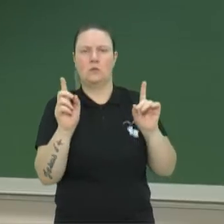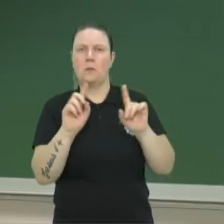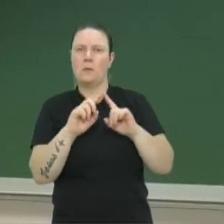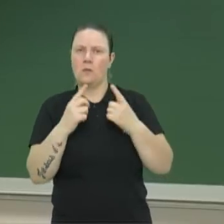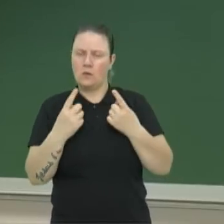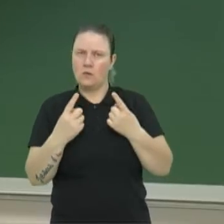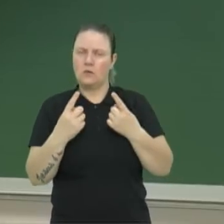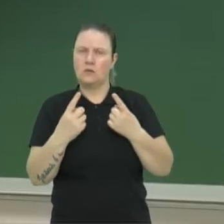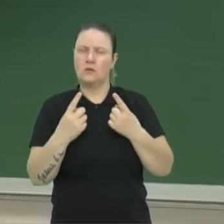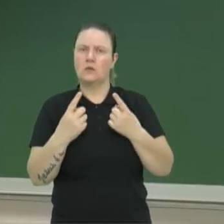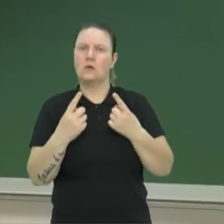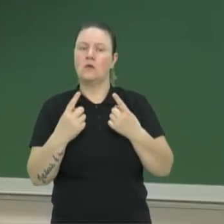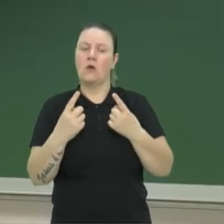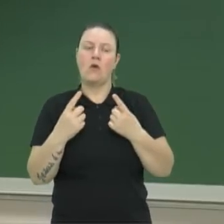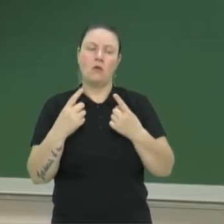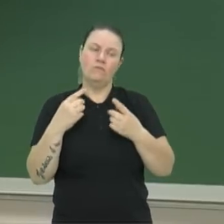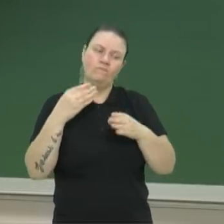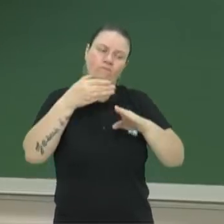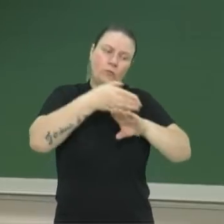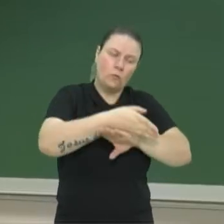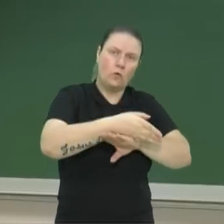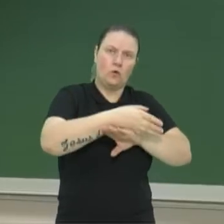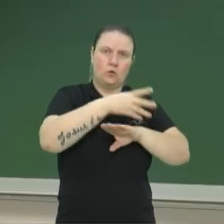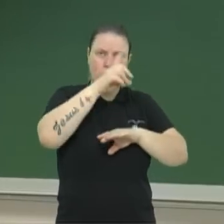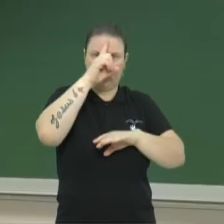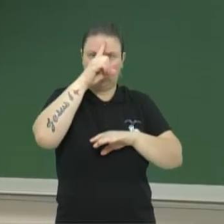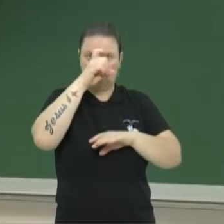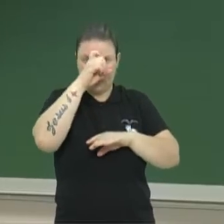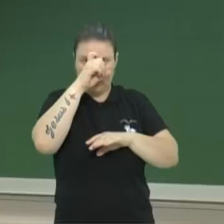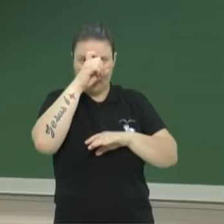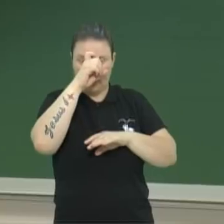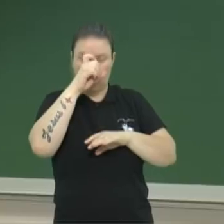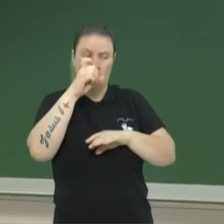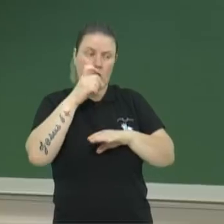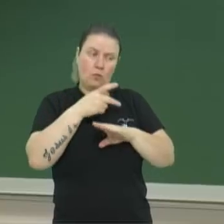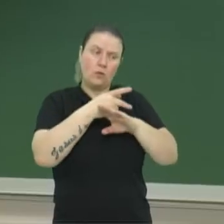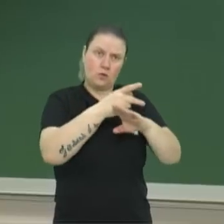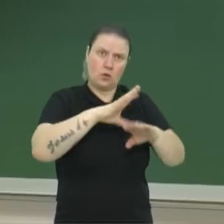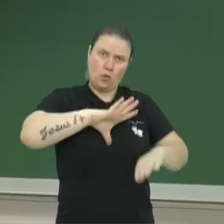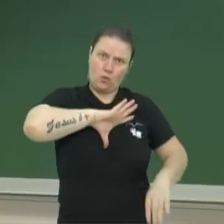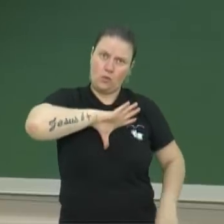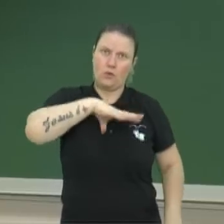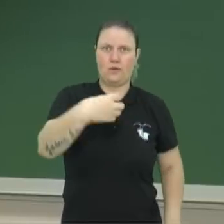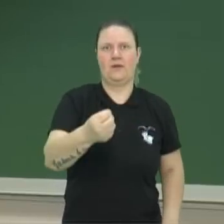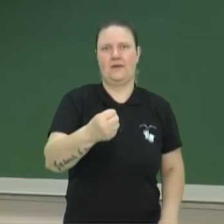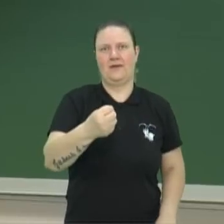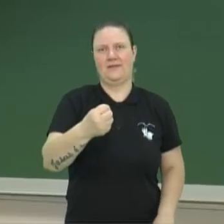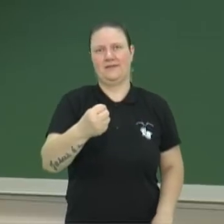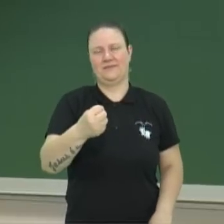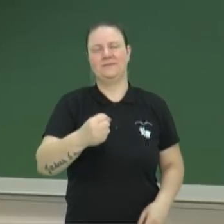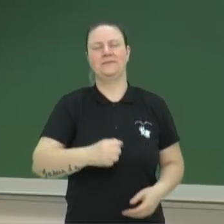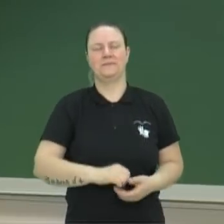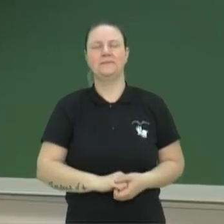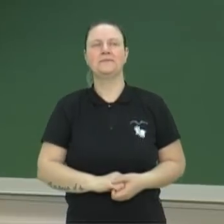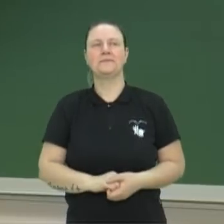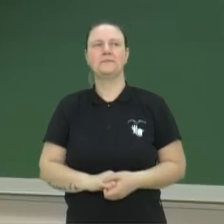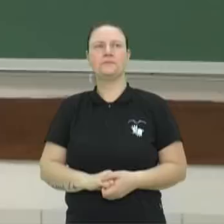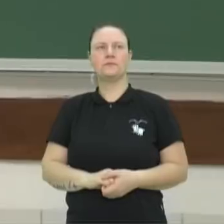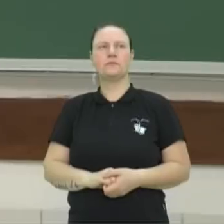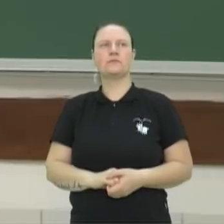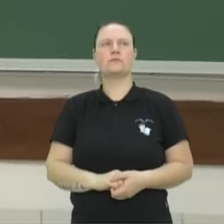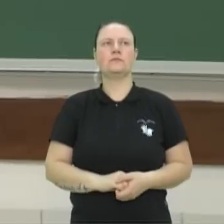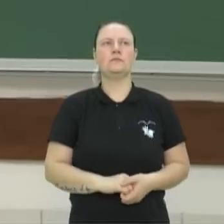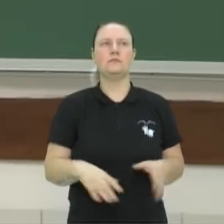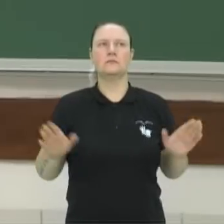eles foram, enfim, ao hospital, né? Criaram coragem, pelo menos foram até o hospital. Beleza? E agora